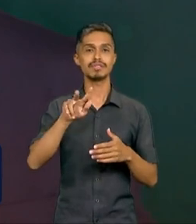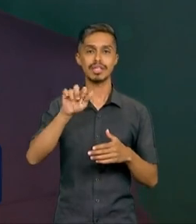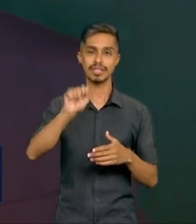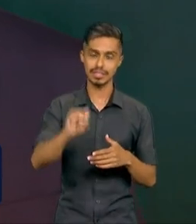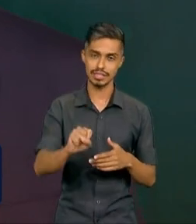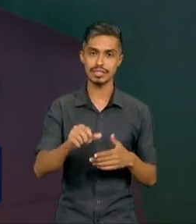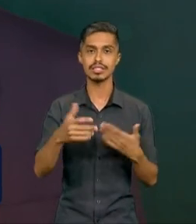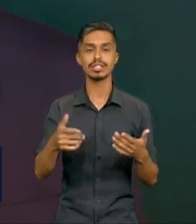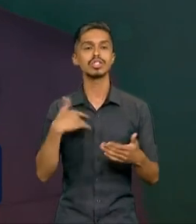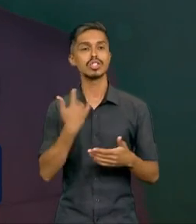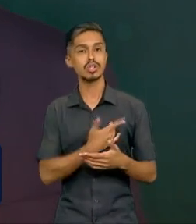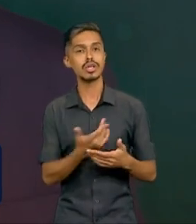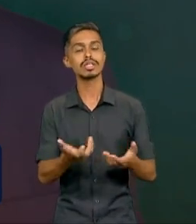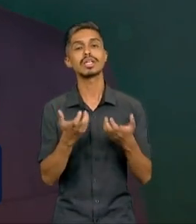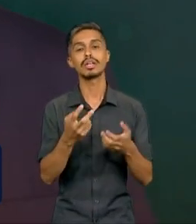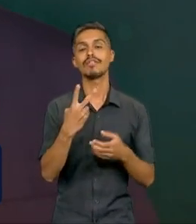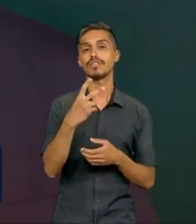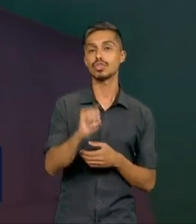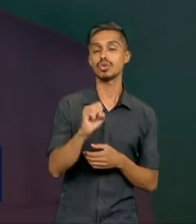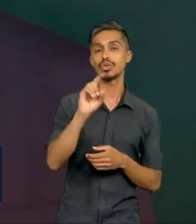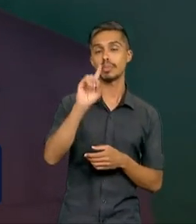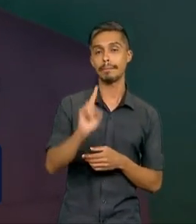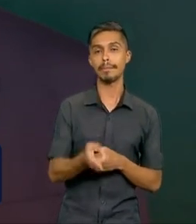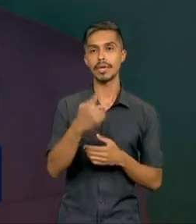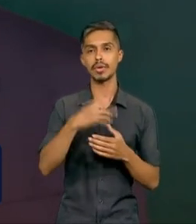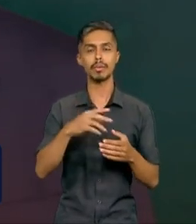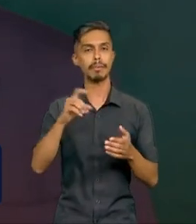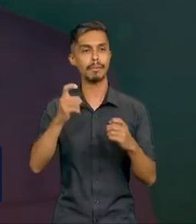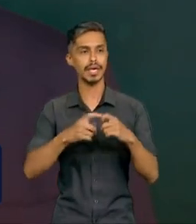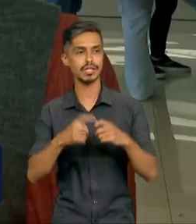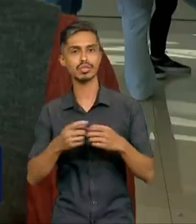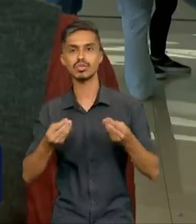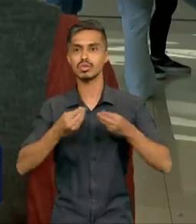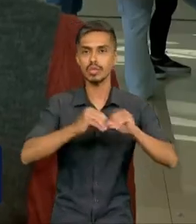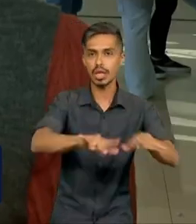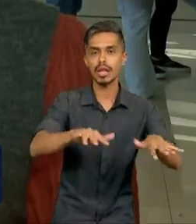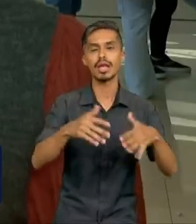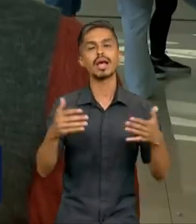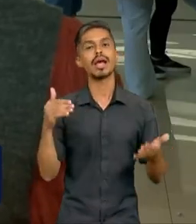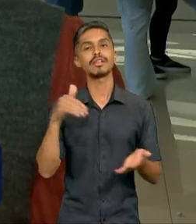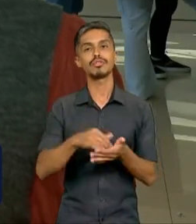a 28 mil médicos alocados até o final desse ano. Nós temos